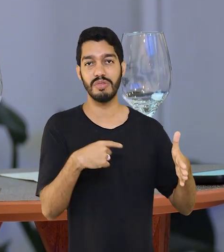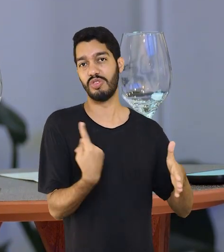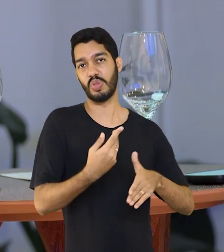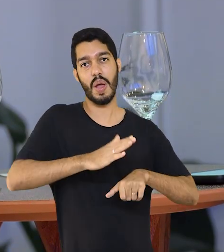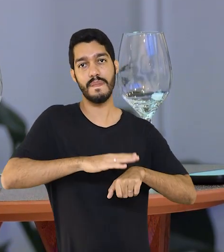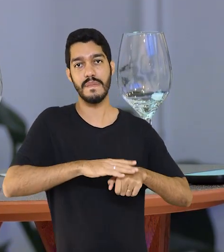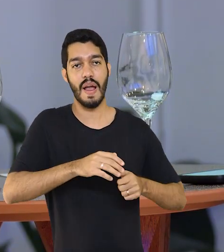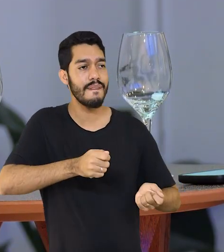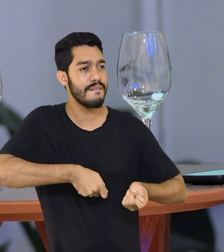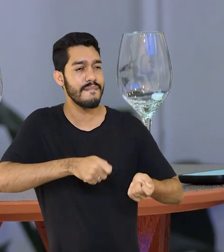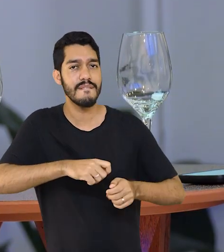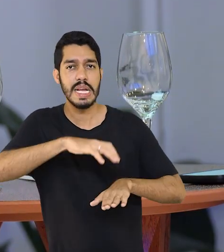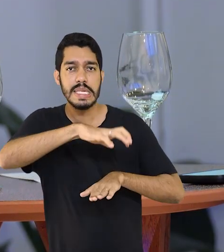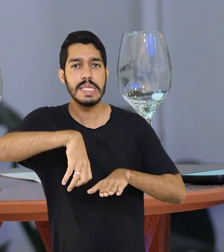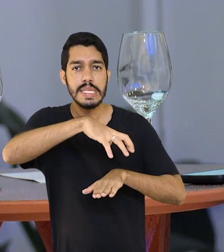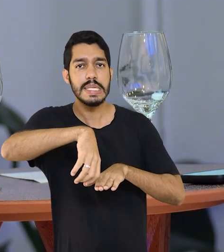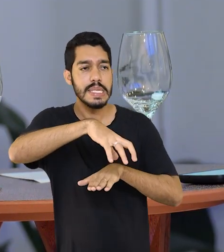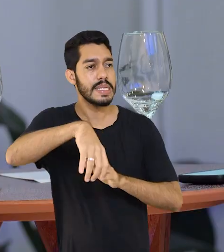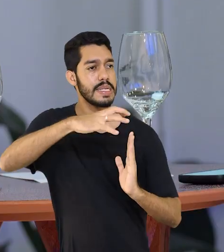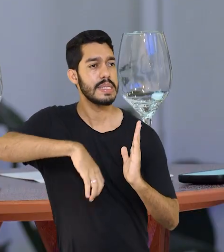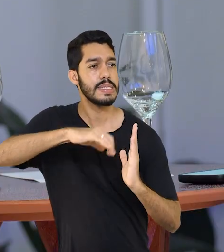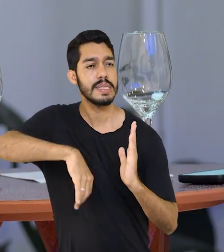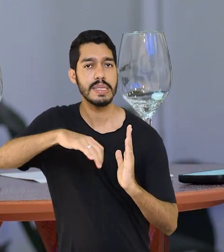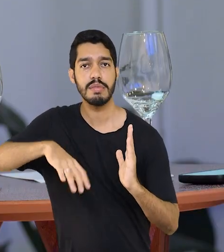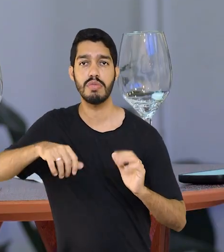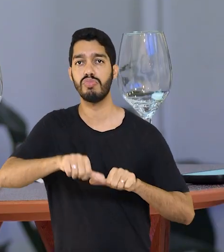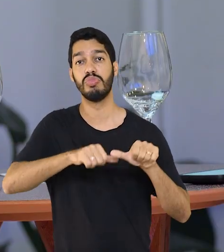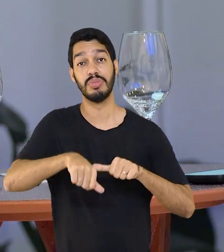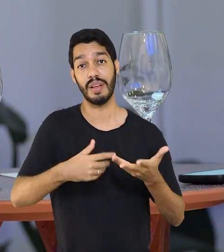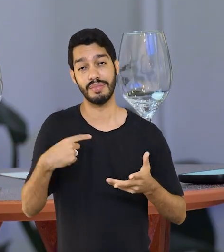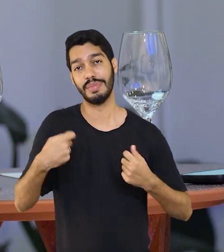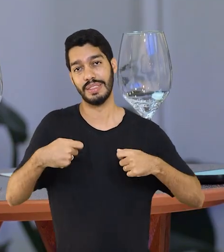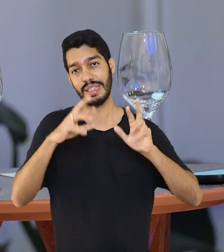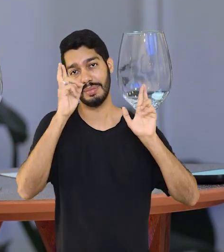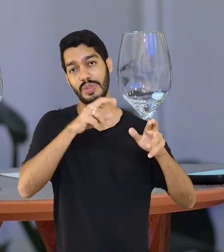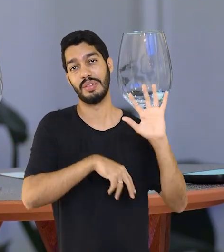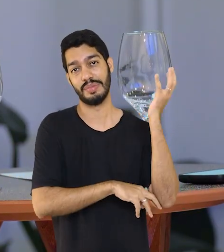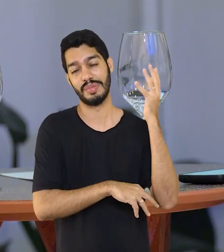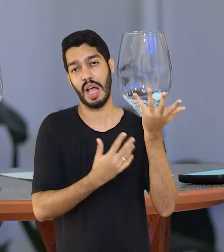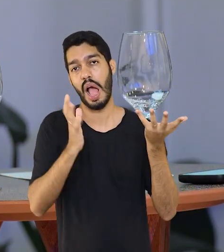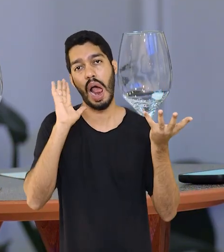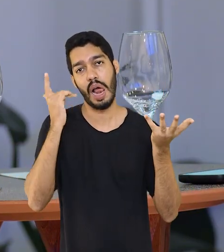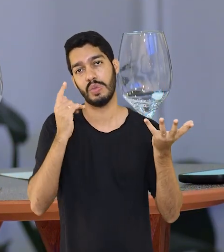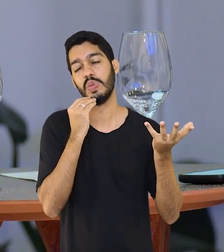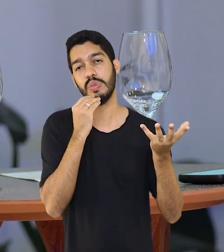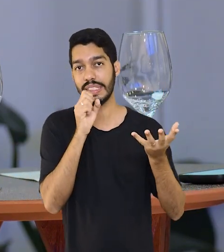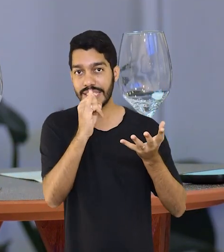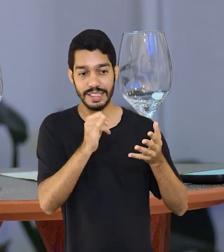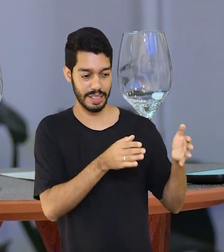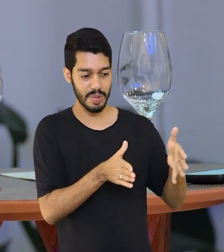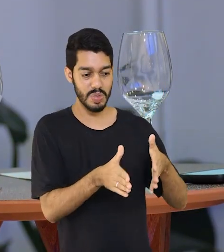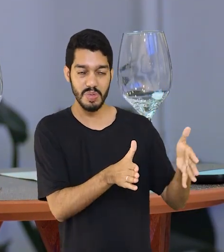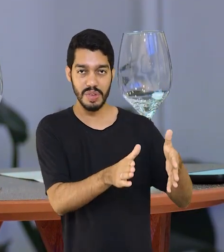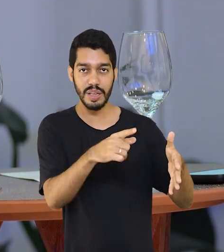preciso respeitar também a natureza, porque, claro, quando começa a chover muito, se o rio ele